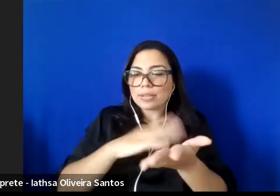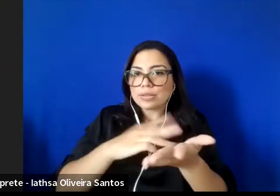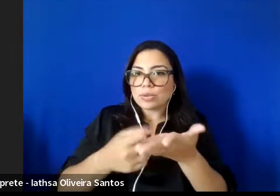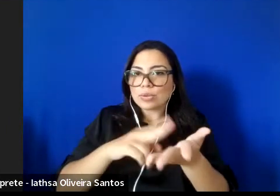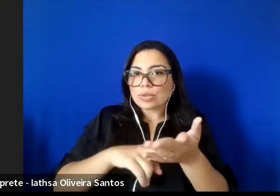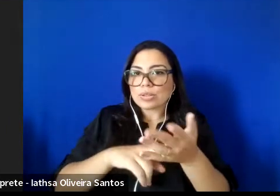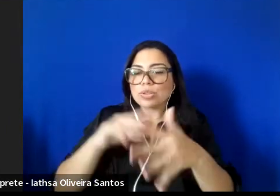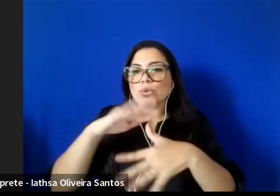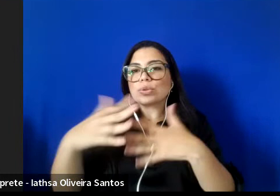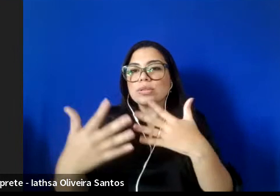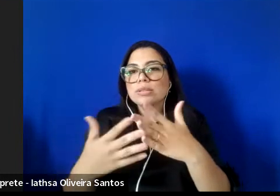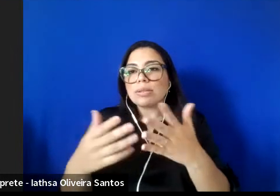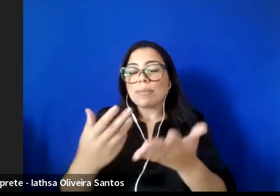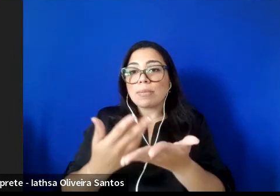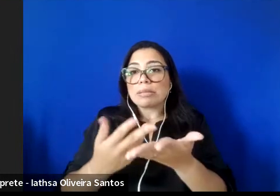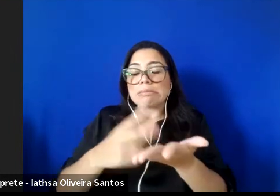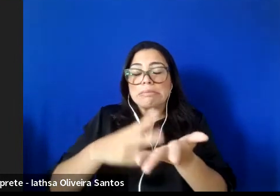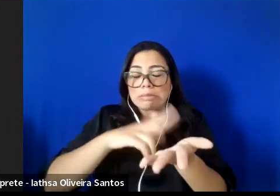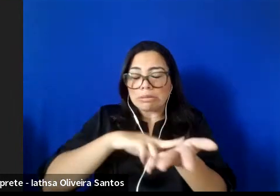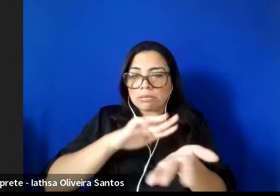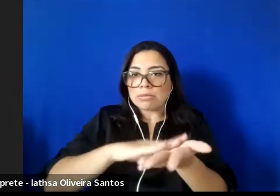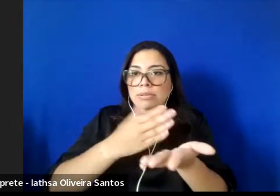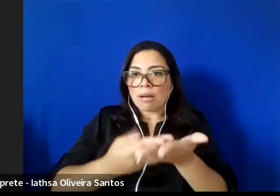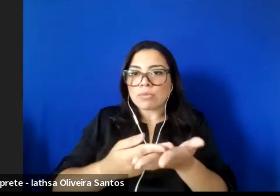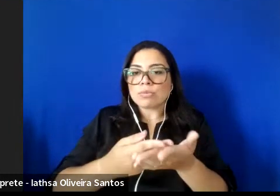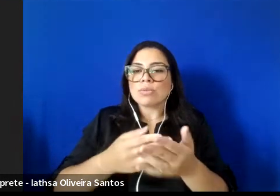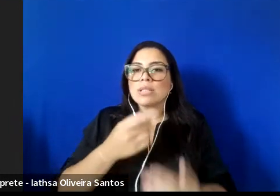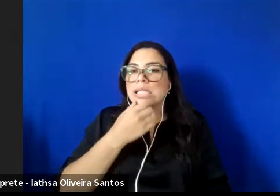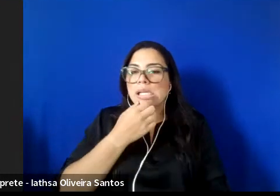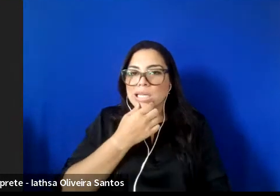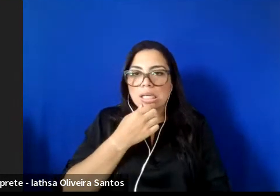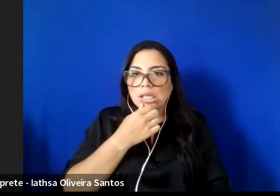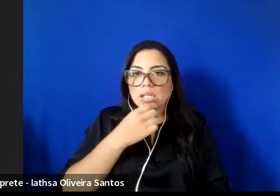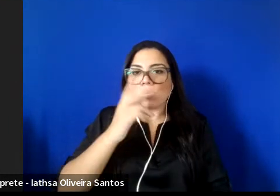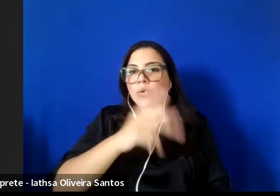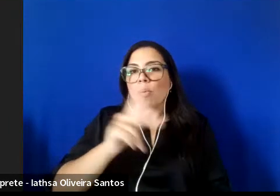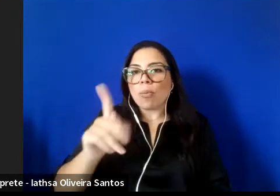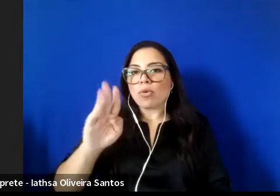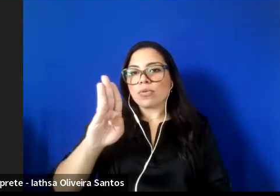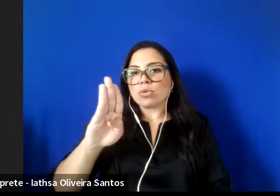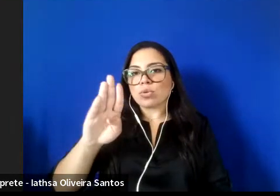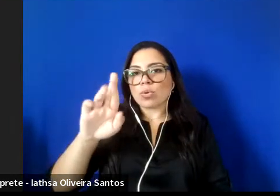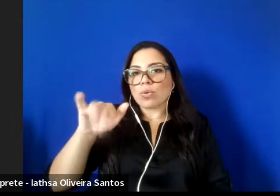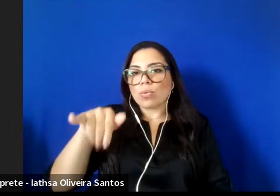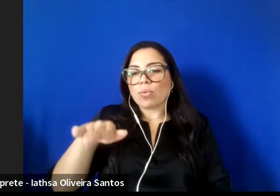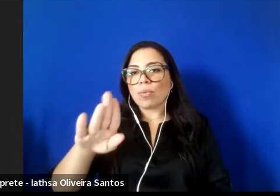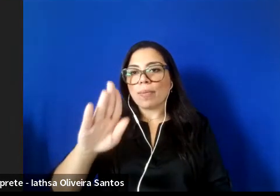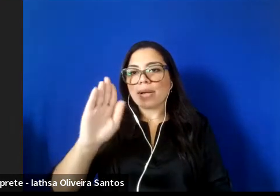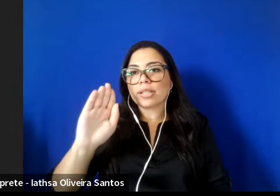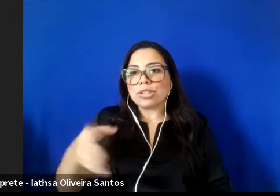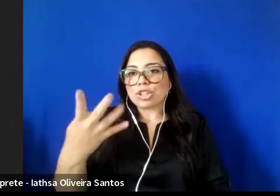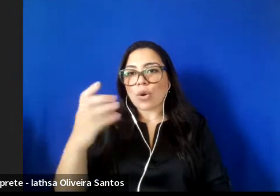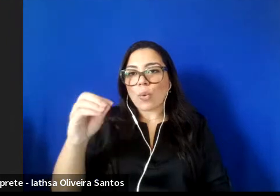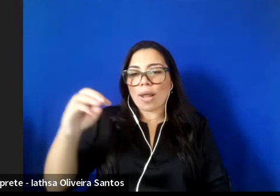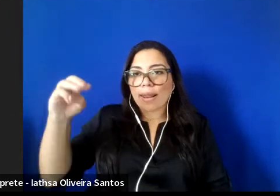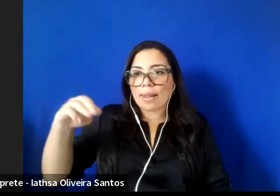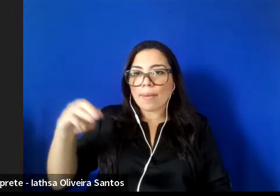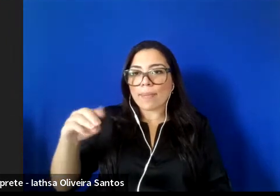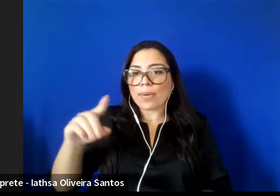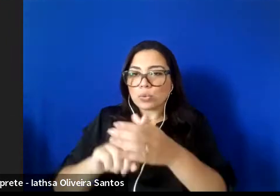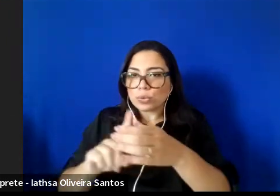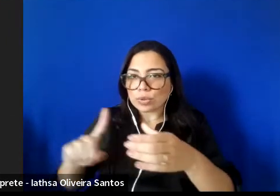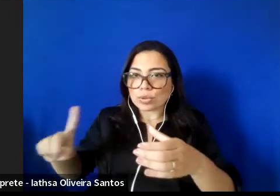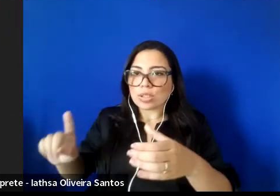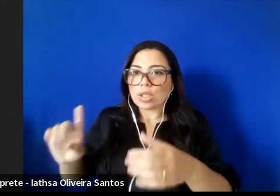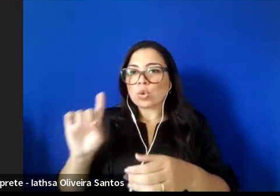de inglês. O professor Brian Garth não está mais conosco, já há uns 40 minutos ele nos deixou, ele tinha dito no início que